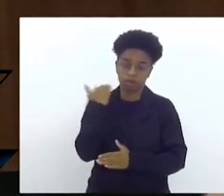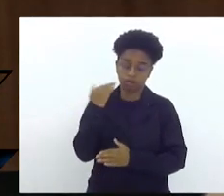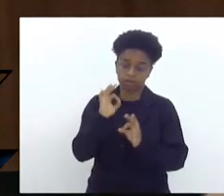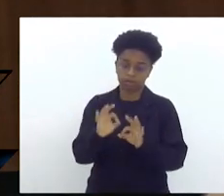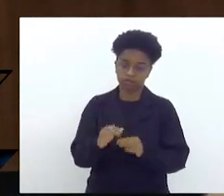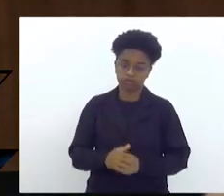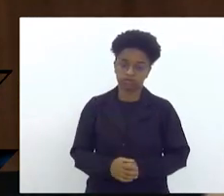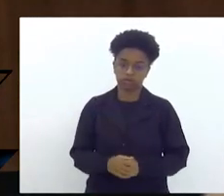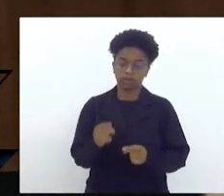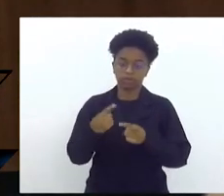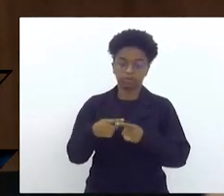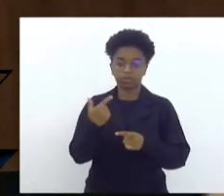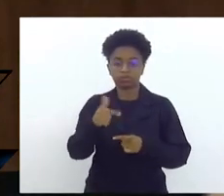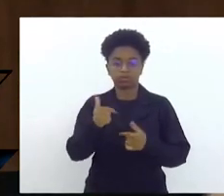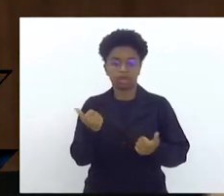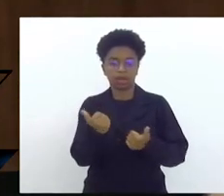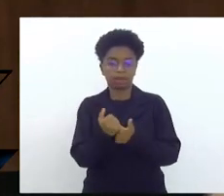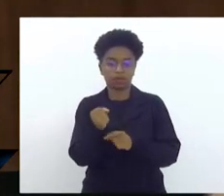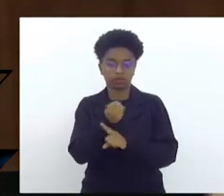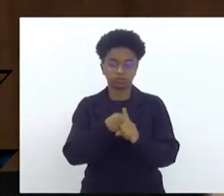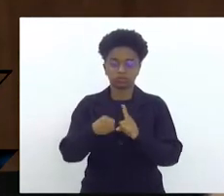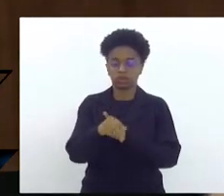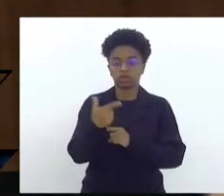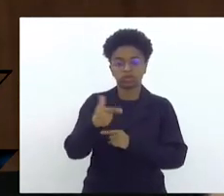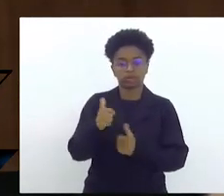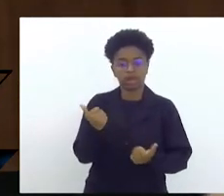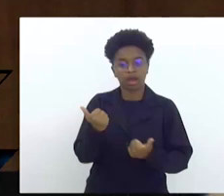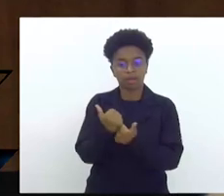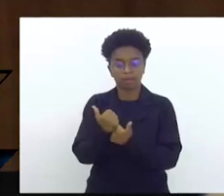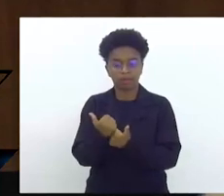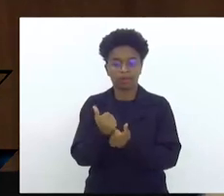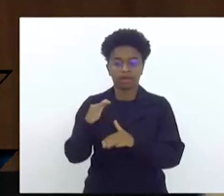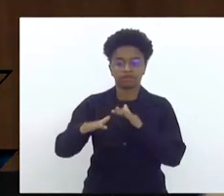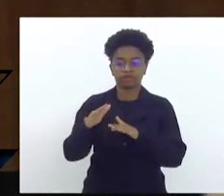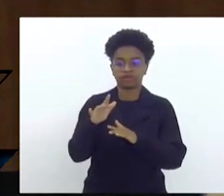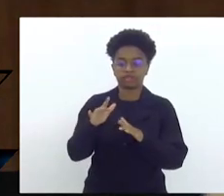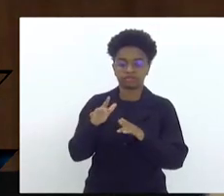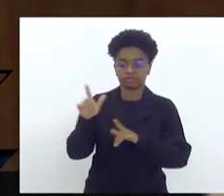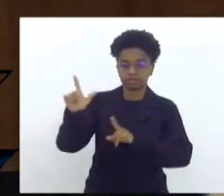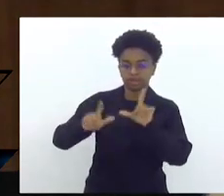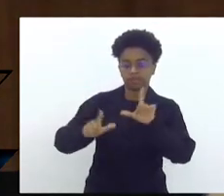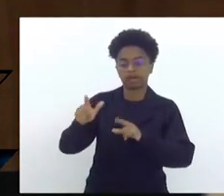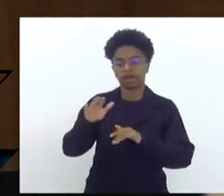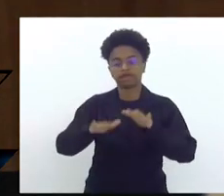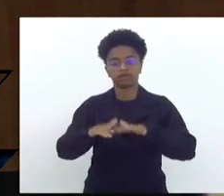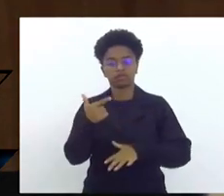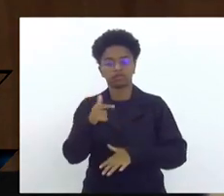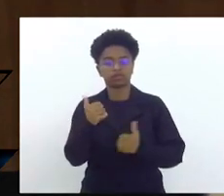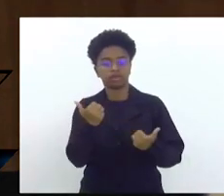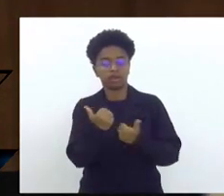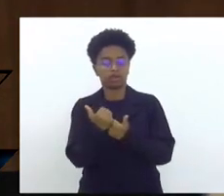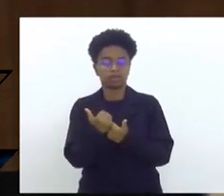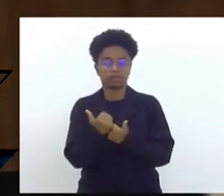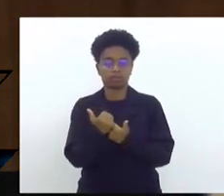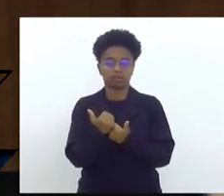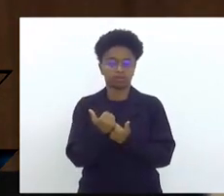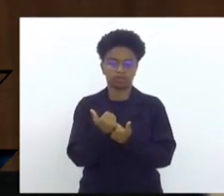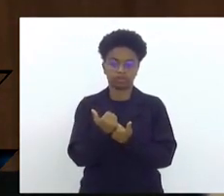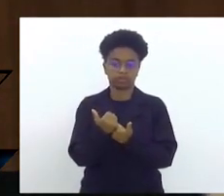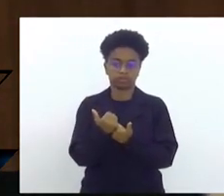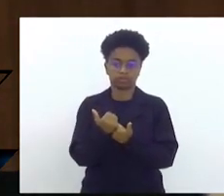porque não tem um apoio às vezes da sociedade porque não tem Apoio às vezes da mídia e Às vezes você não tem um apoio